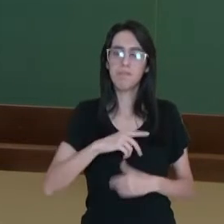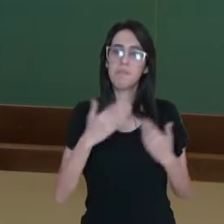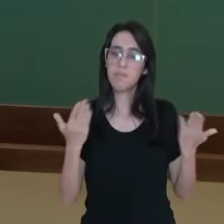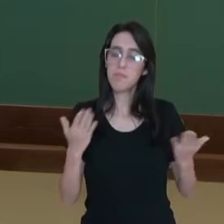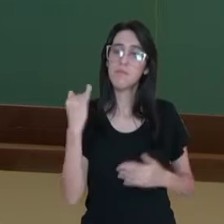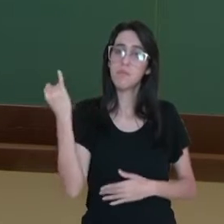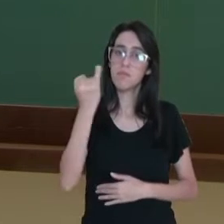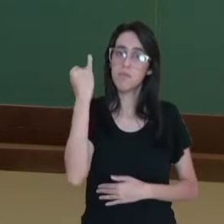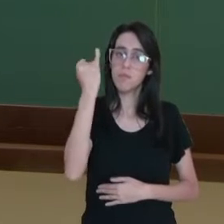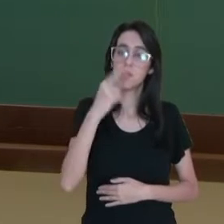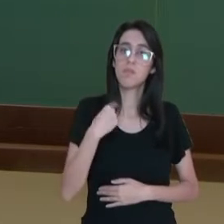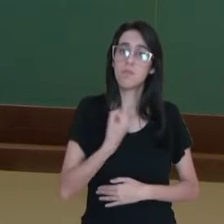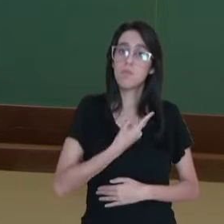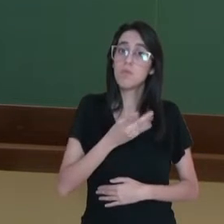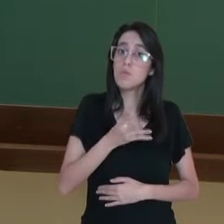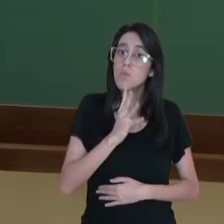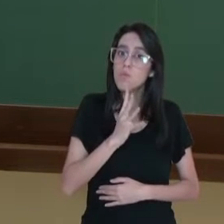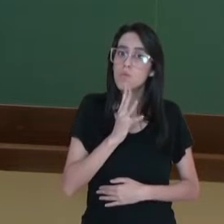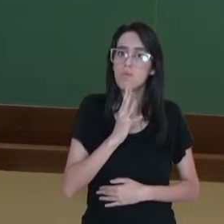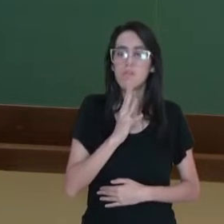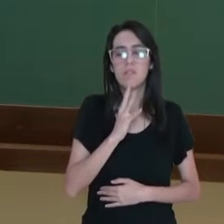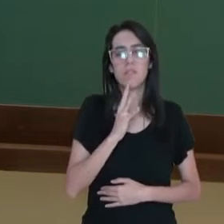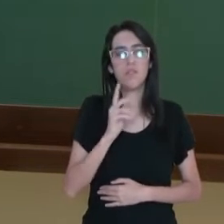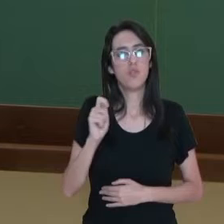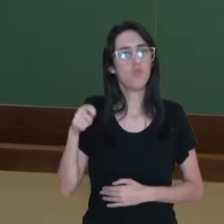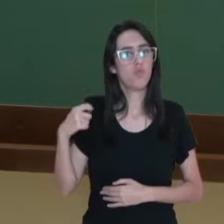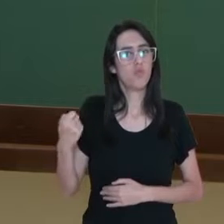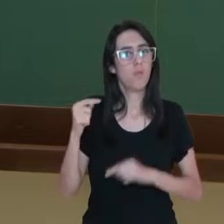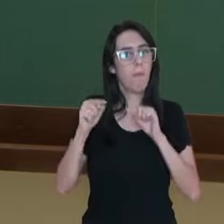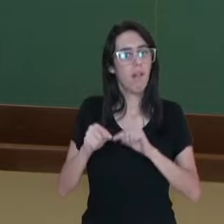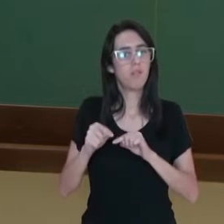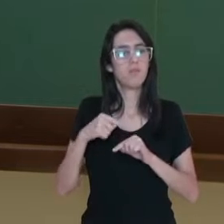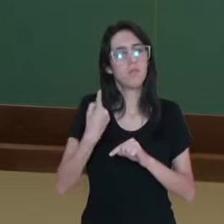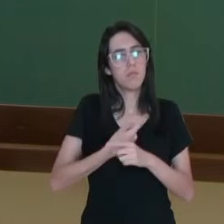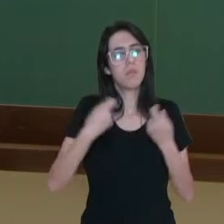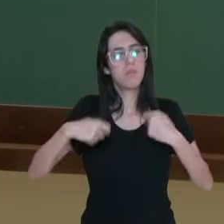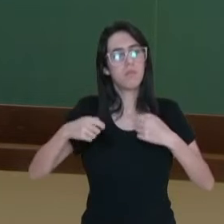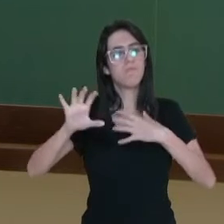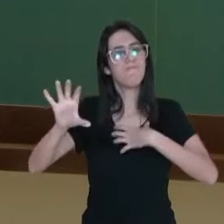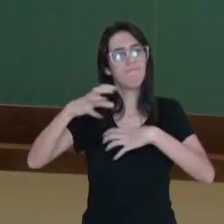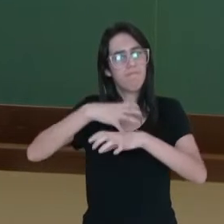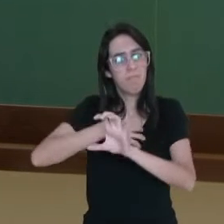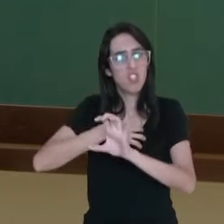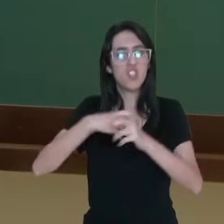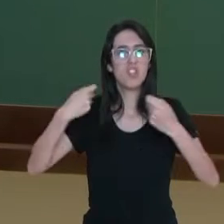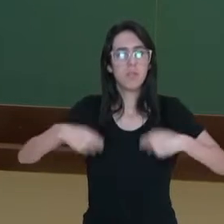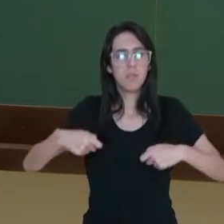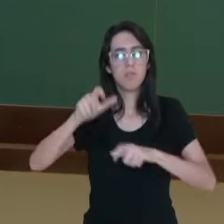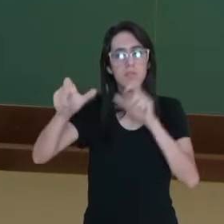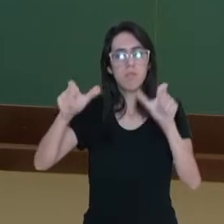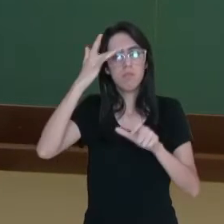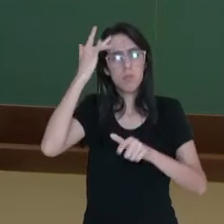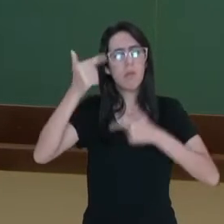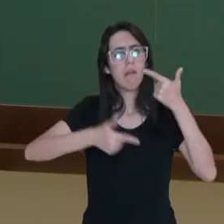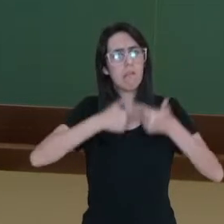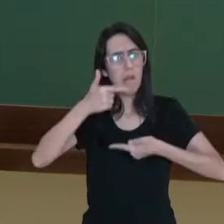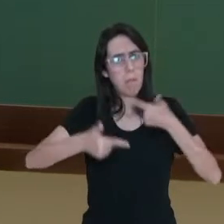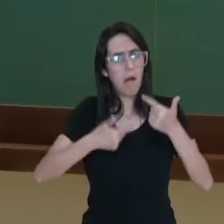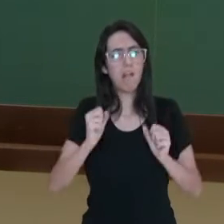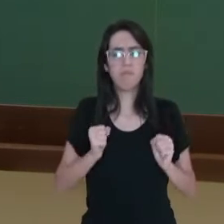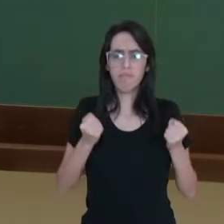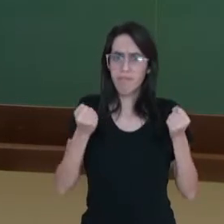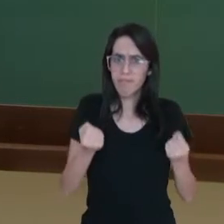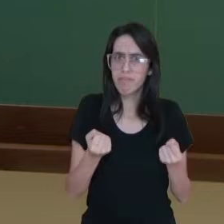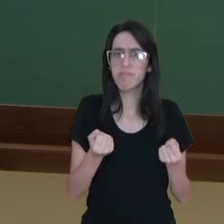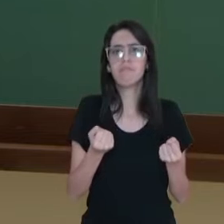que nós conheçamos isso, que nós tenhamos empatia, que são pessoas trabalhadoras, lutadoras,